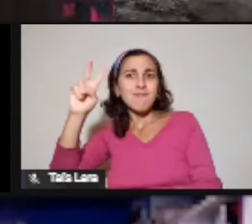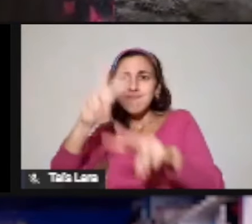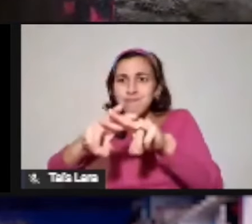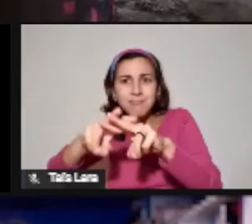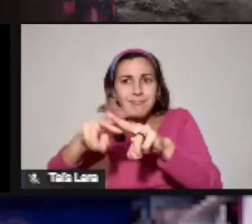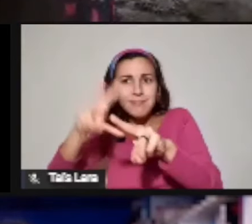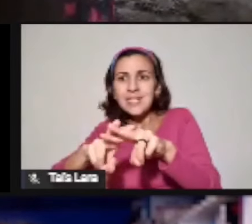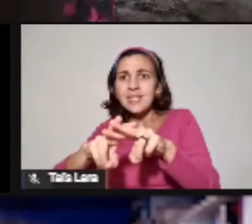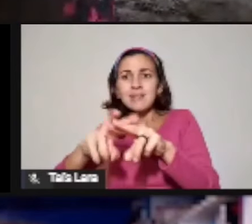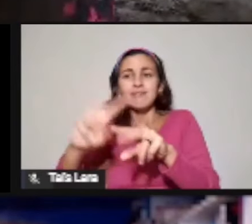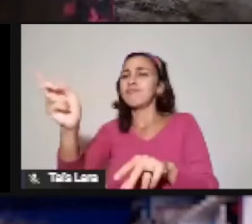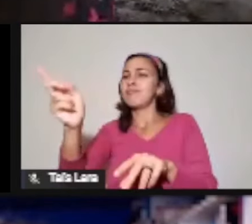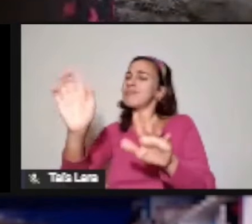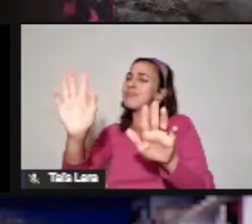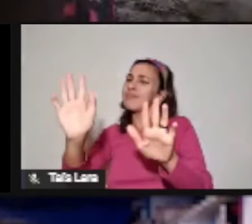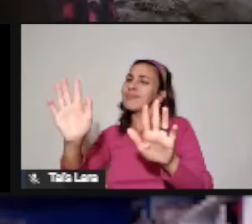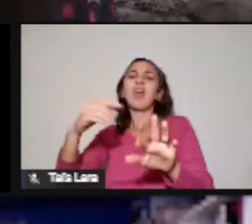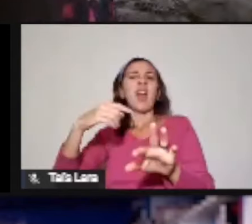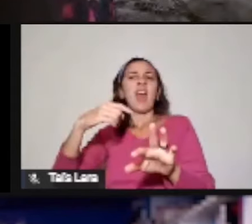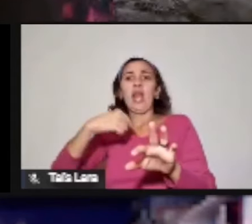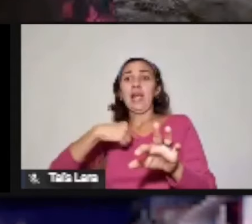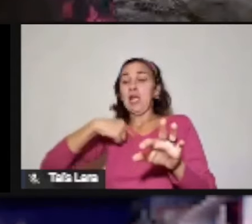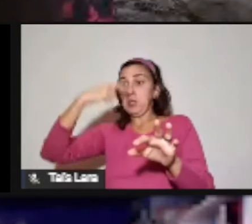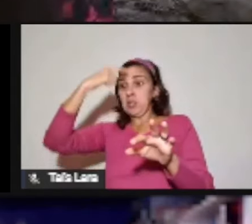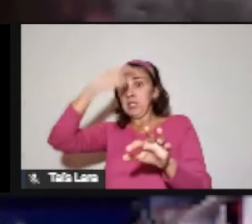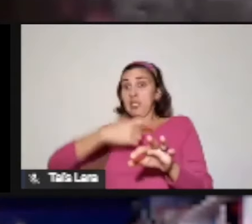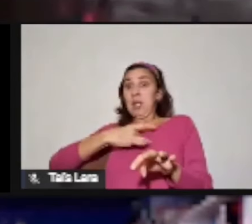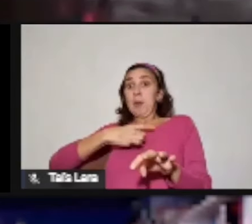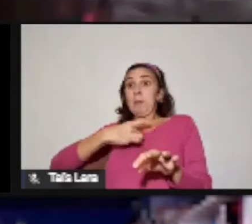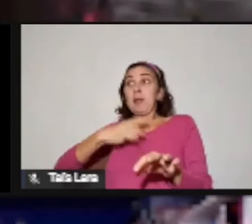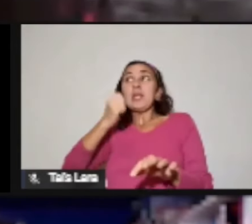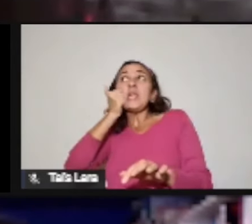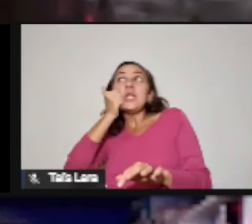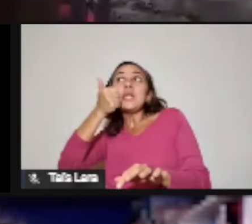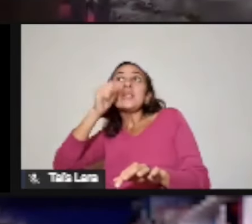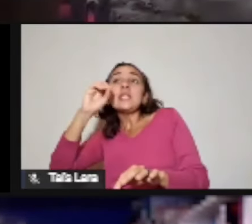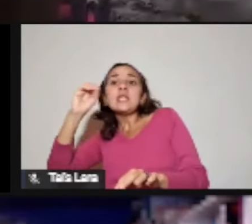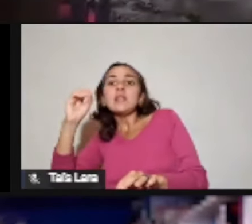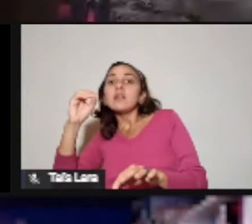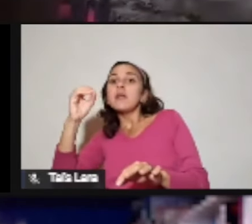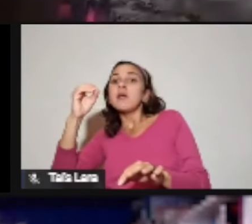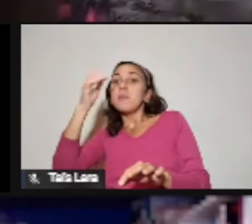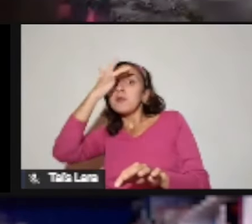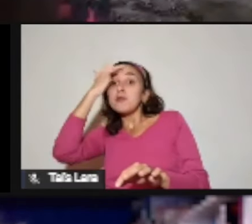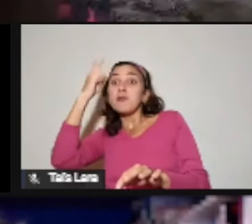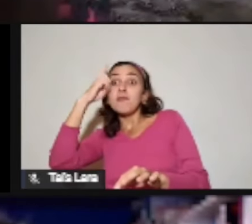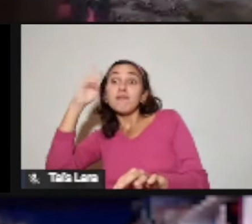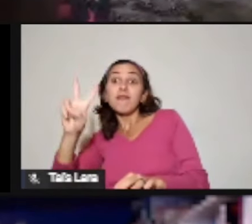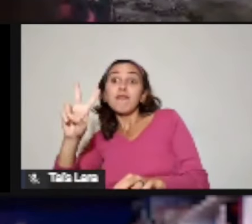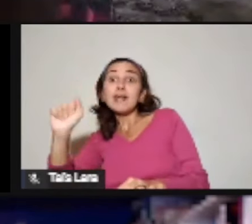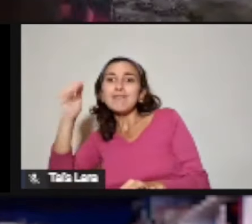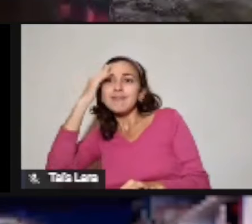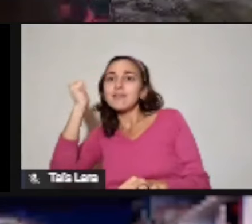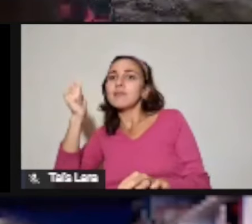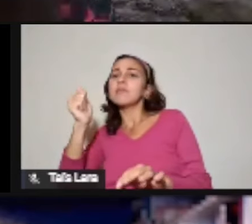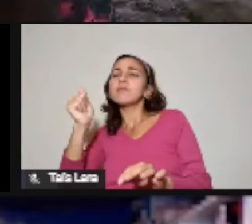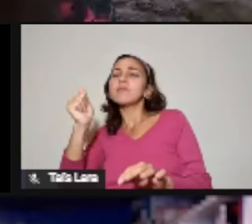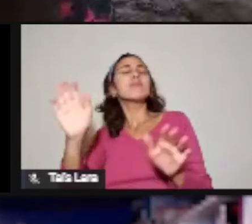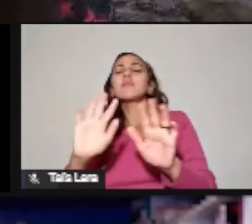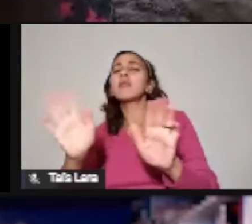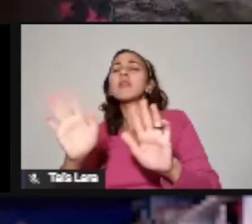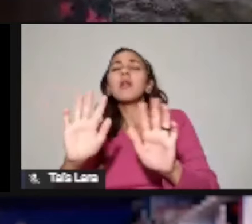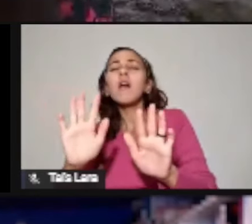anonimamente, e o que vai acontecer? Eles vão investigar. Se eles chegarem lá, a denúncia, assim, suspeito que tem algo acontecendo. Ok, eles vão lá